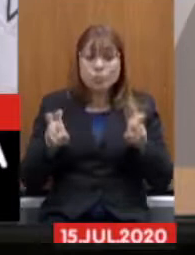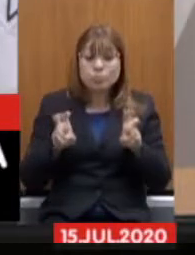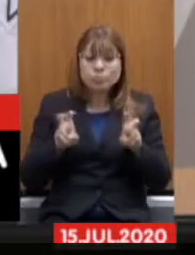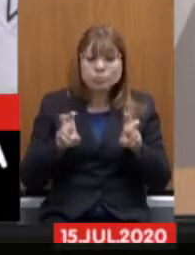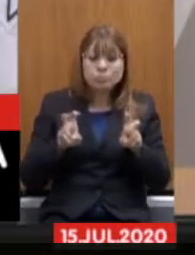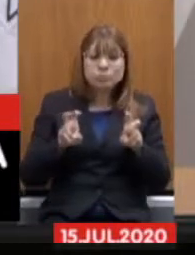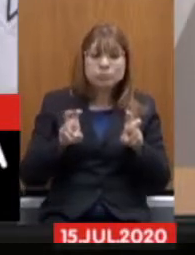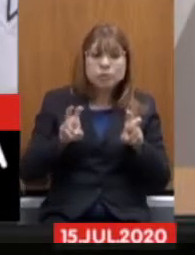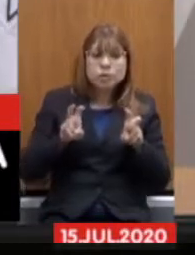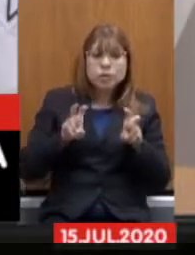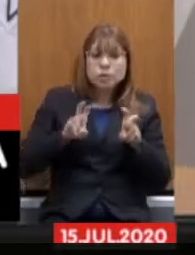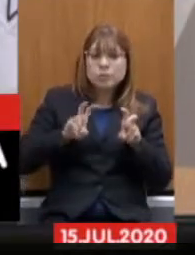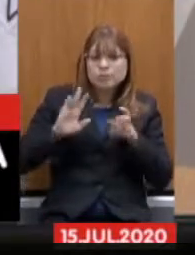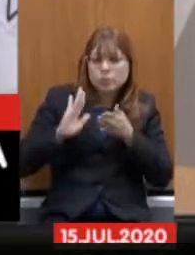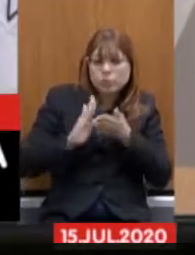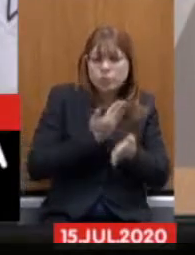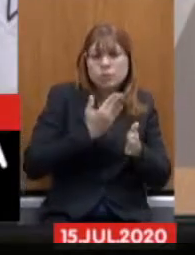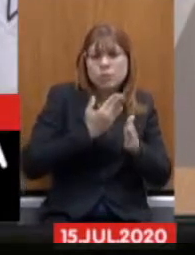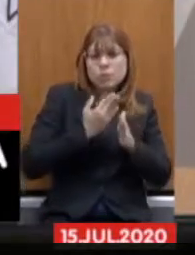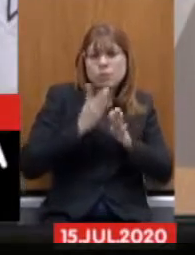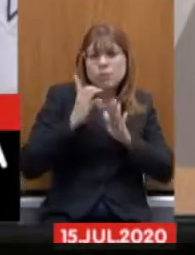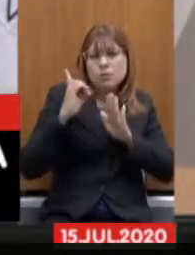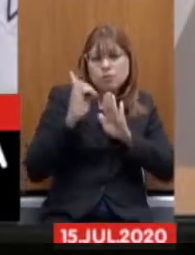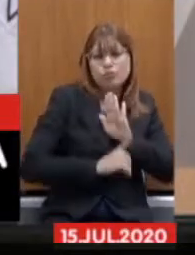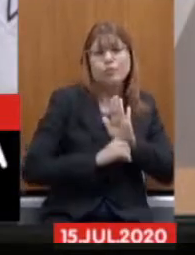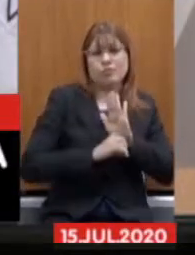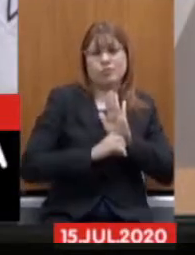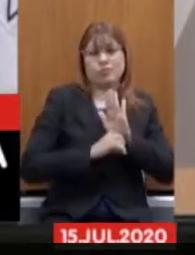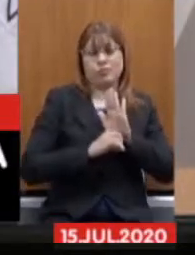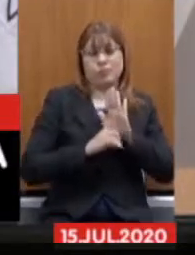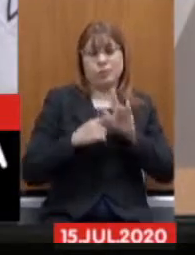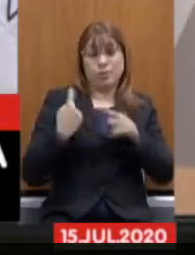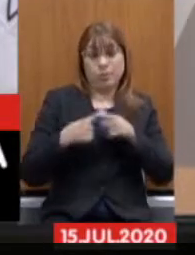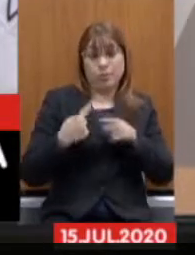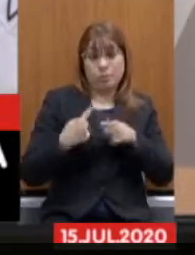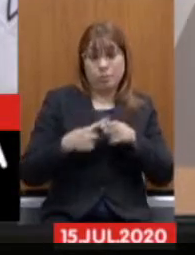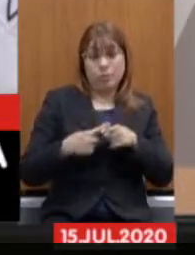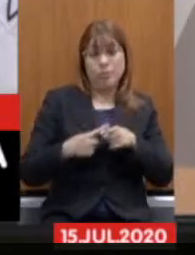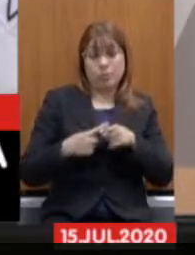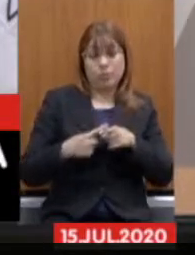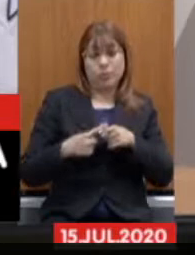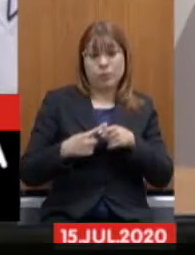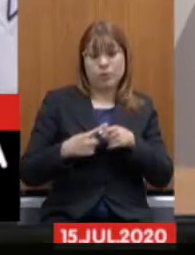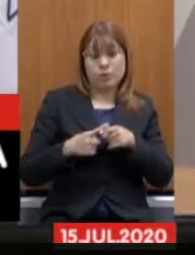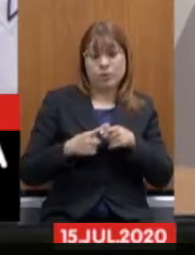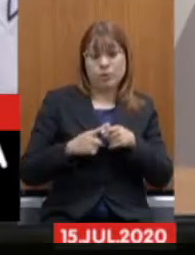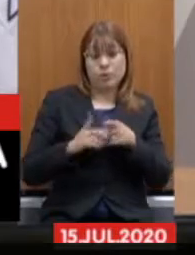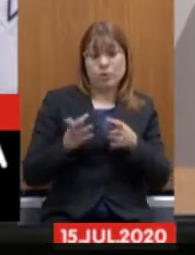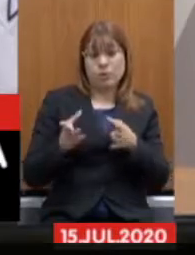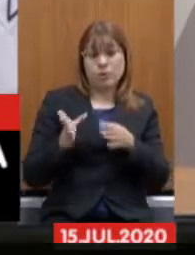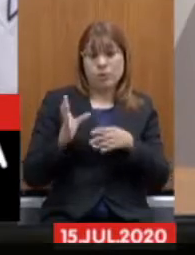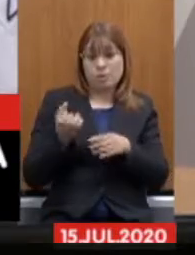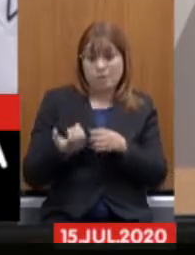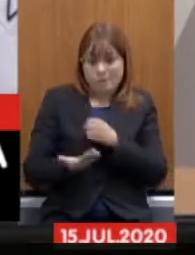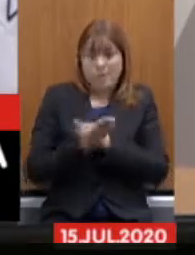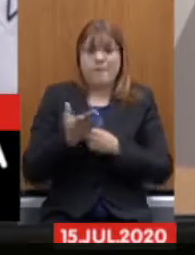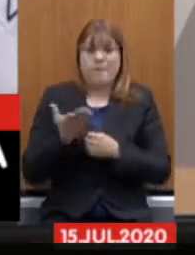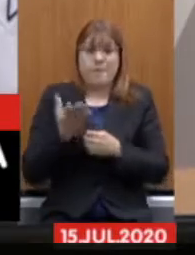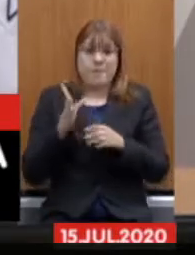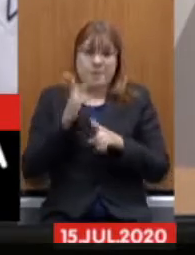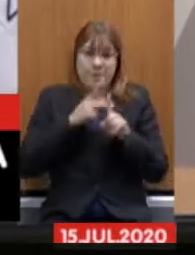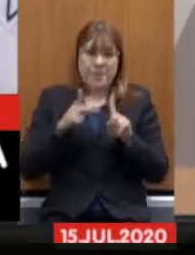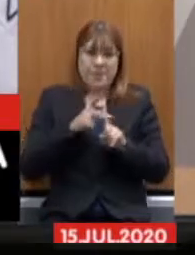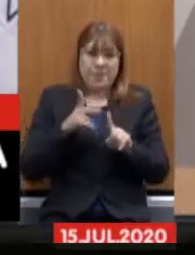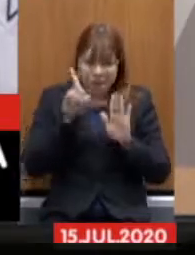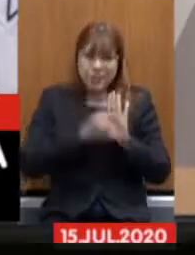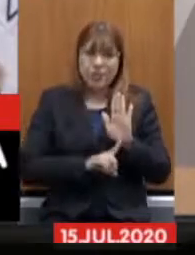de direitos porque o benefício previdenciário também um direito né tem hora que a gente fica pensando